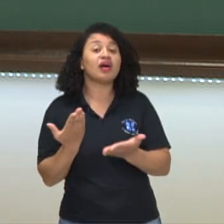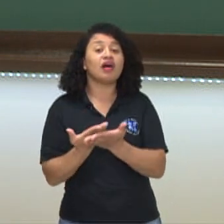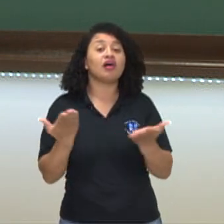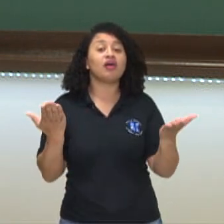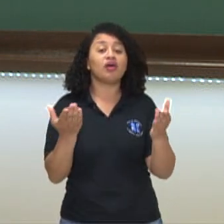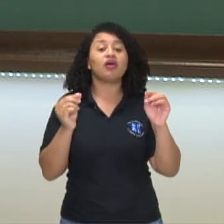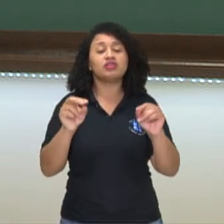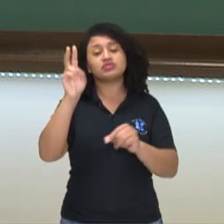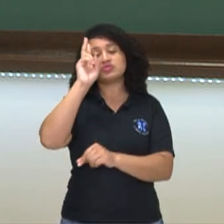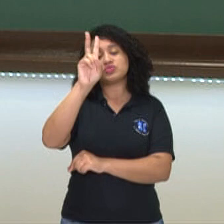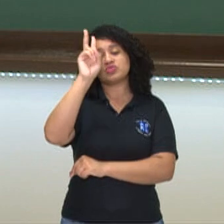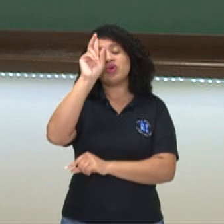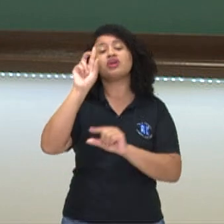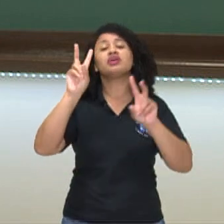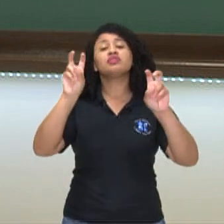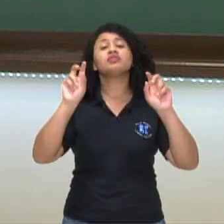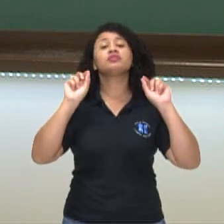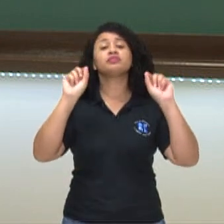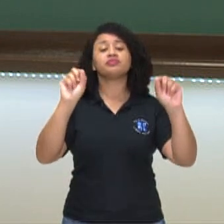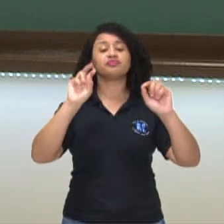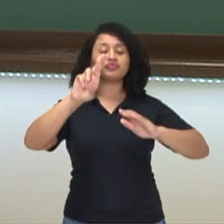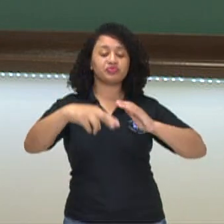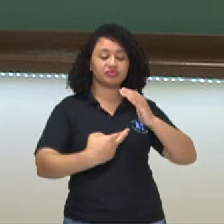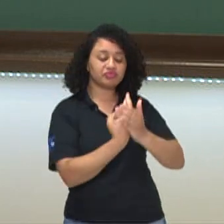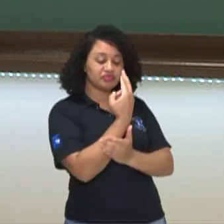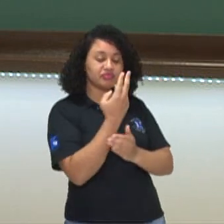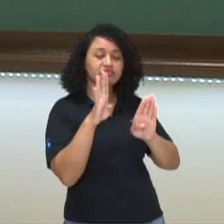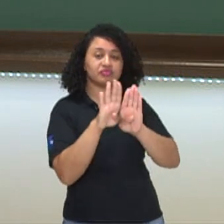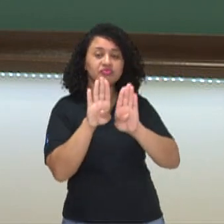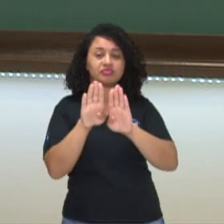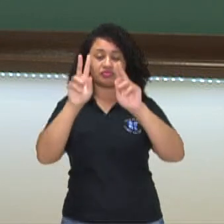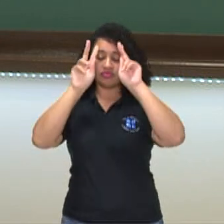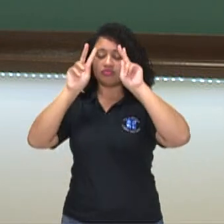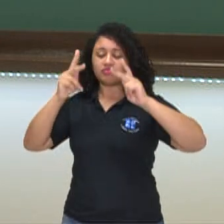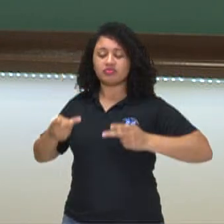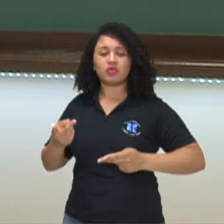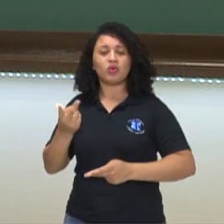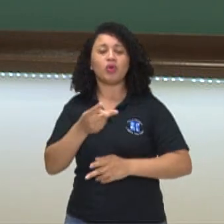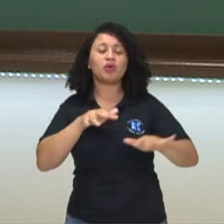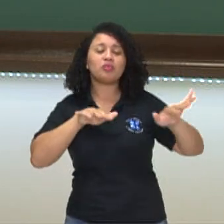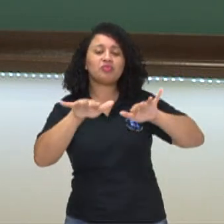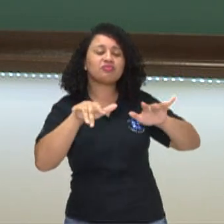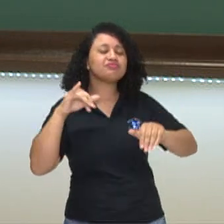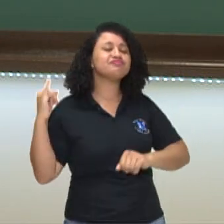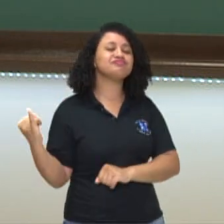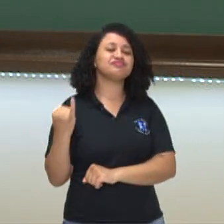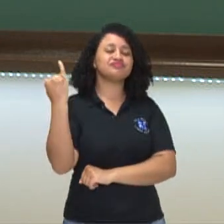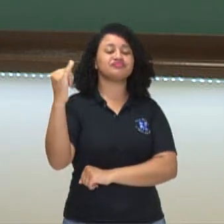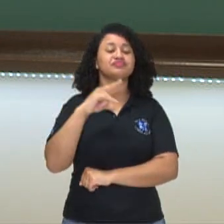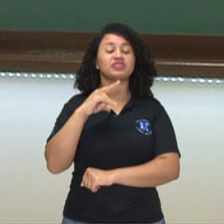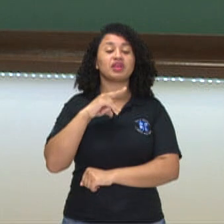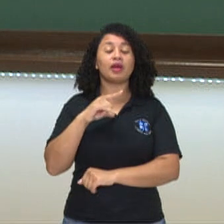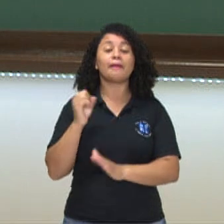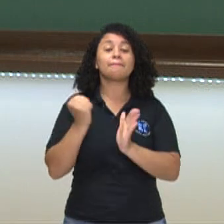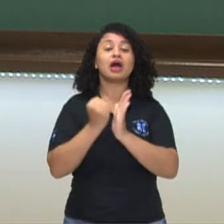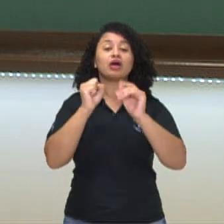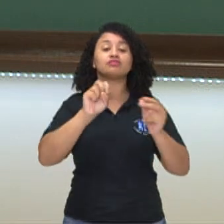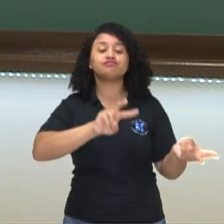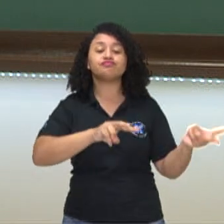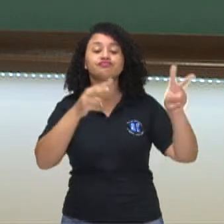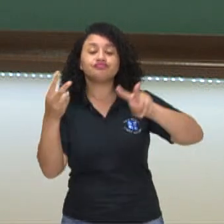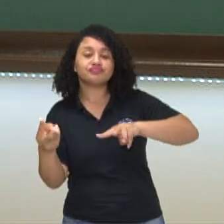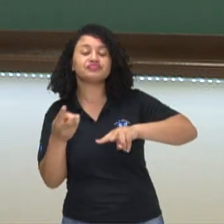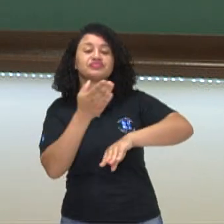aula de história sobre renascimento e humanismo, né? Esse movimento tão importante que marca a transição da